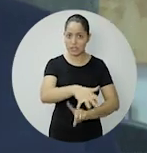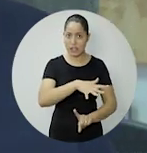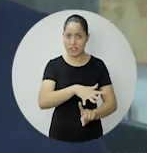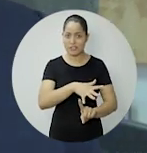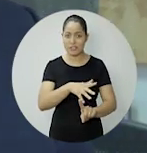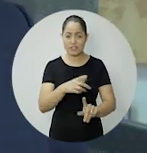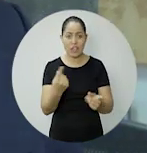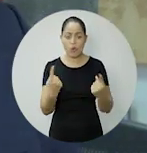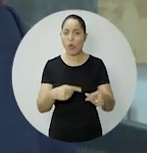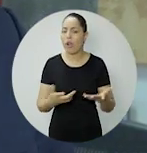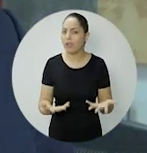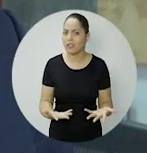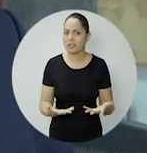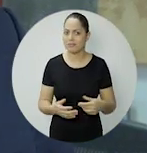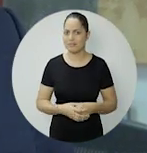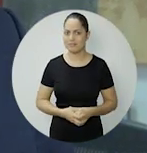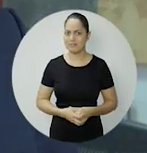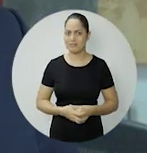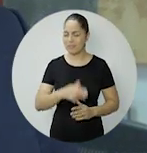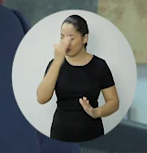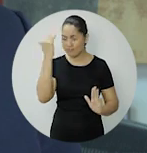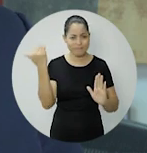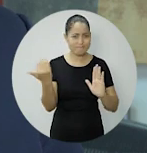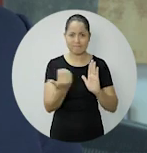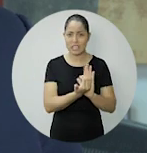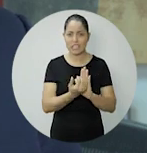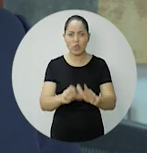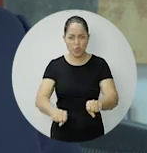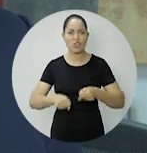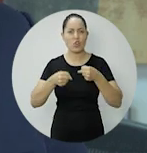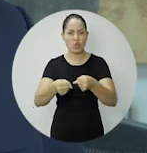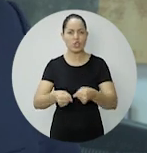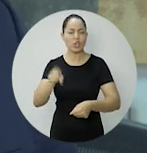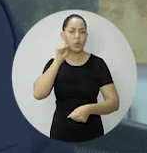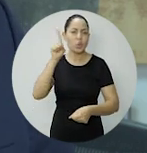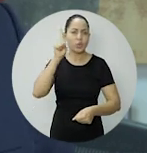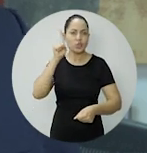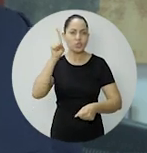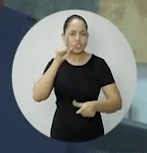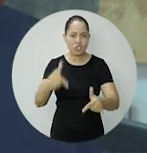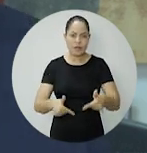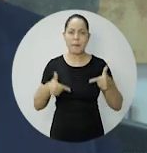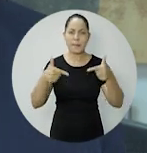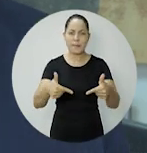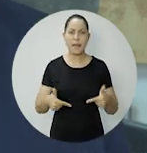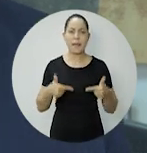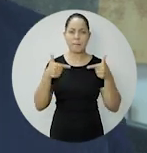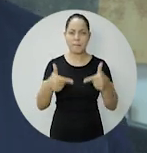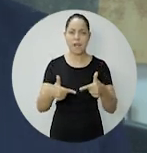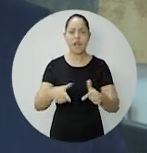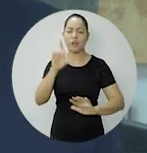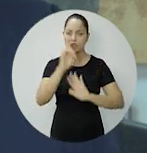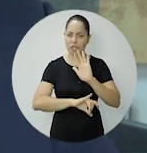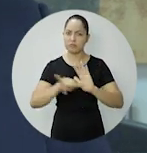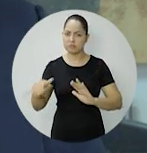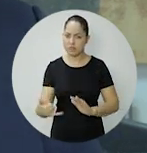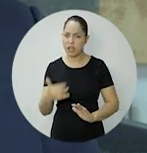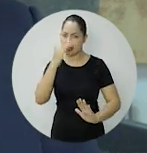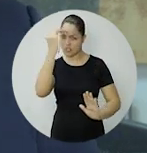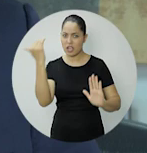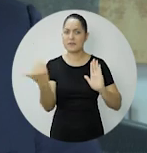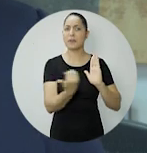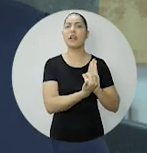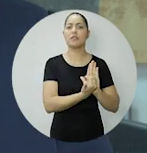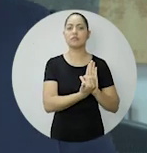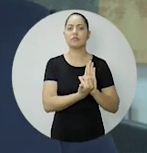prerrogativa é lutar todos os dias para que a advocacia seja valorizada em cada comarca do nosso país, nas grandes